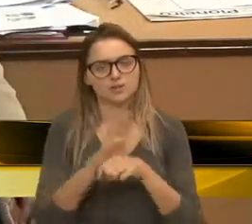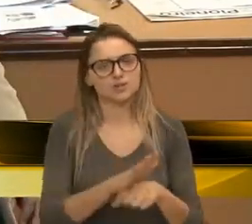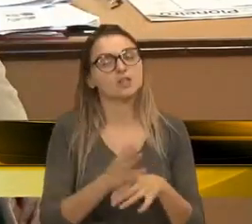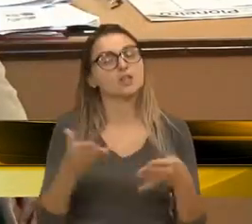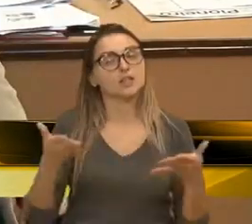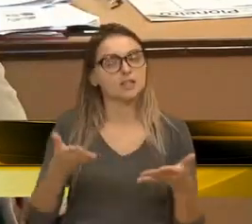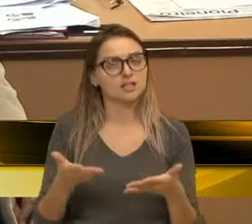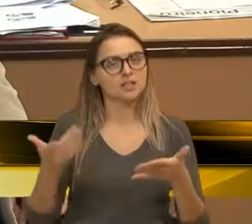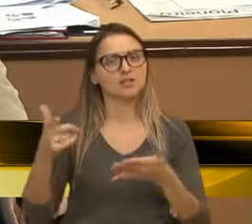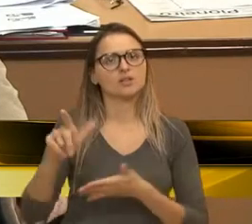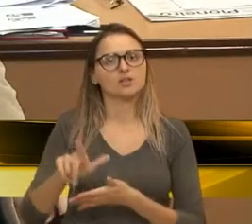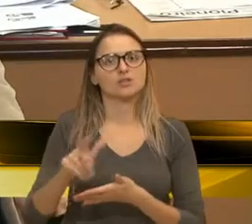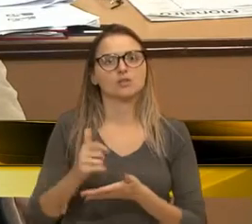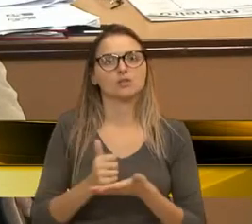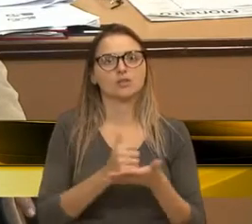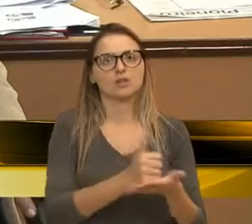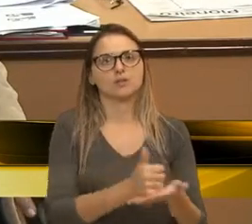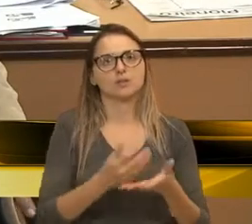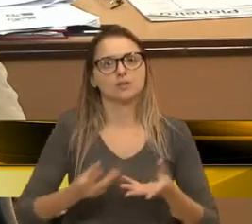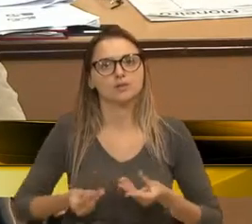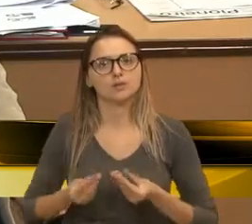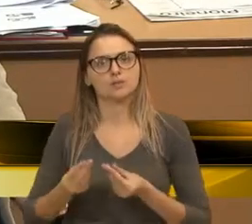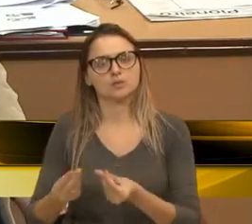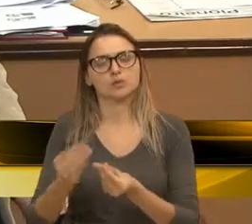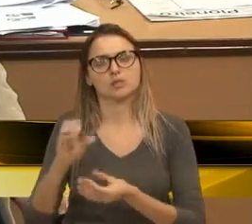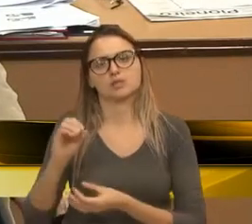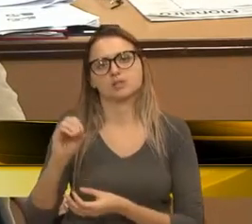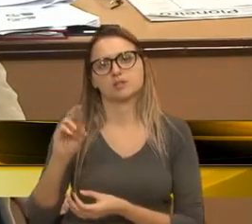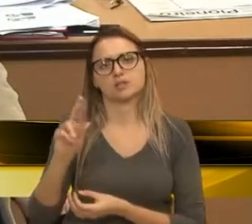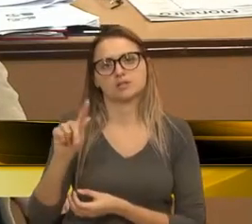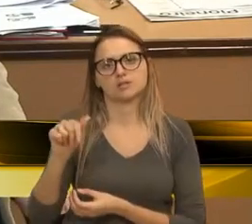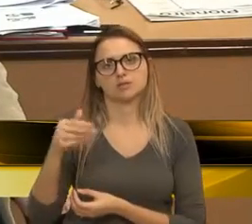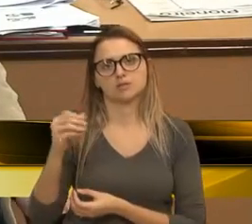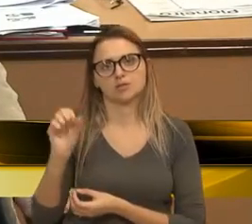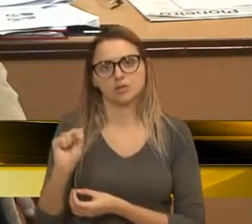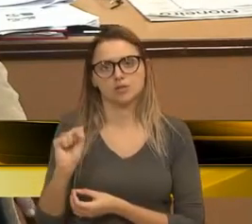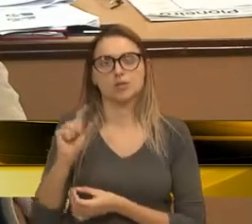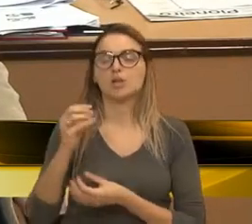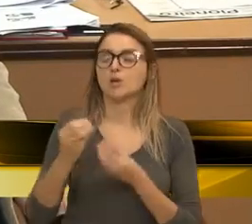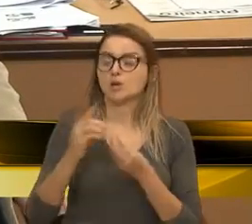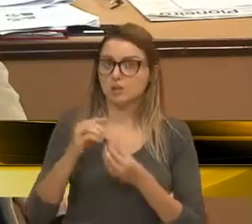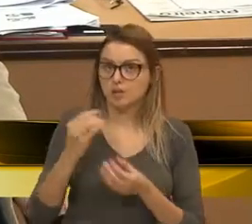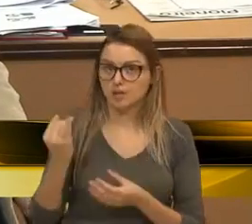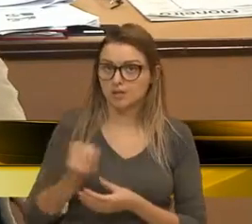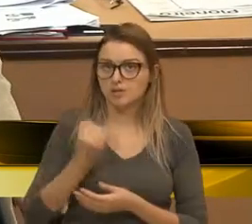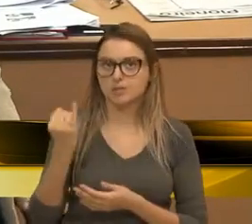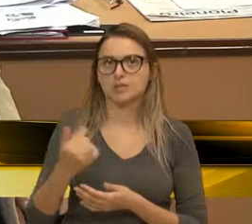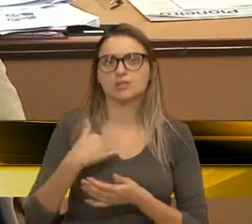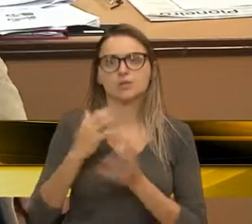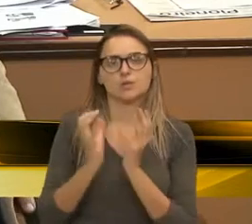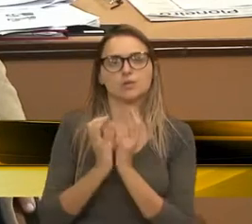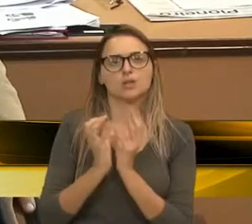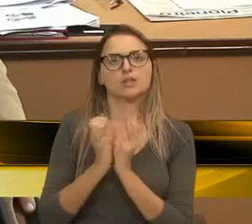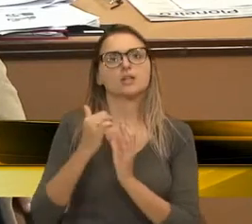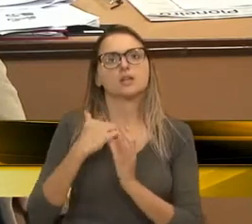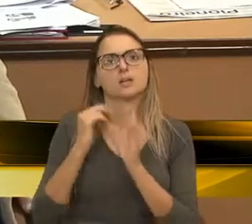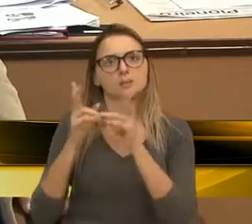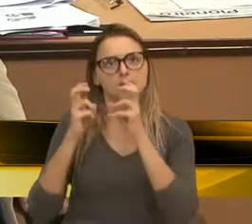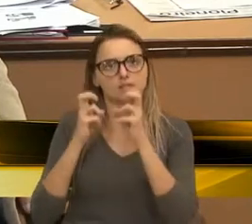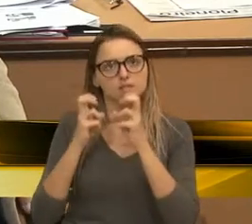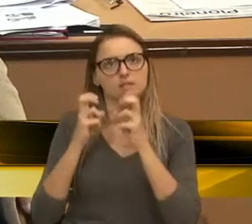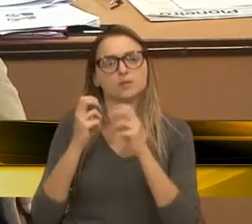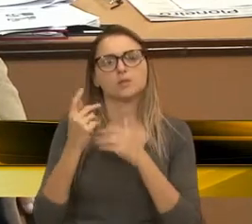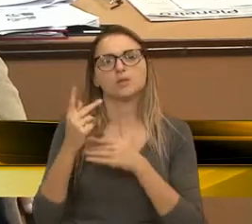no banco de doadores aí, né? Então, para nós, a importância, como colega, eu vejo assim da importância que